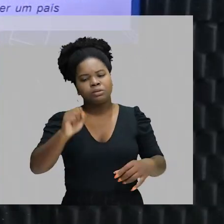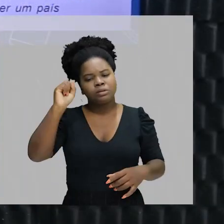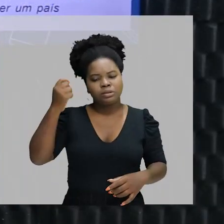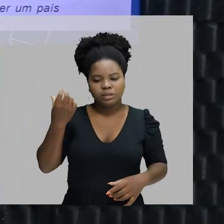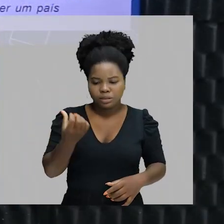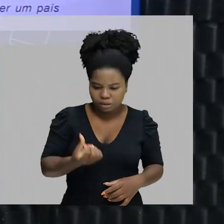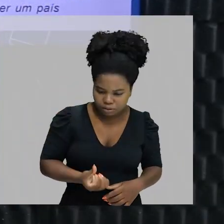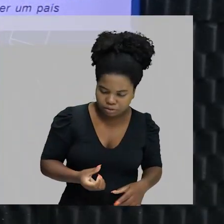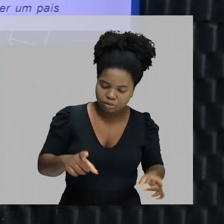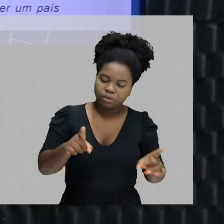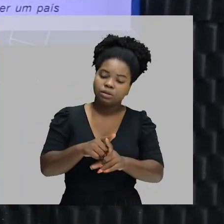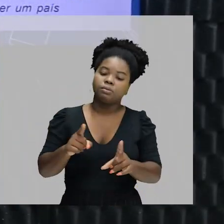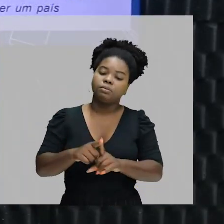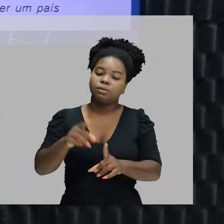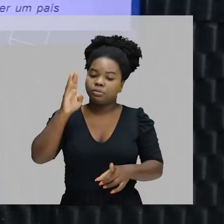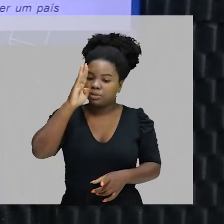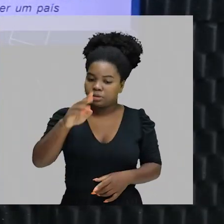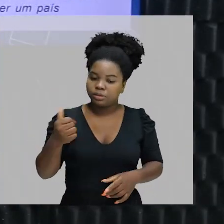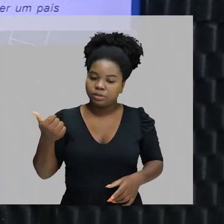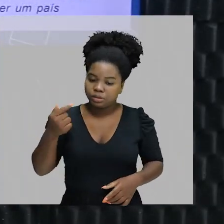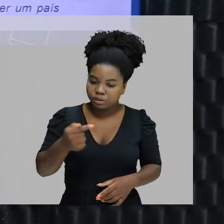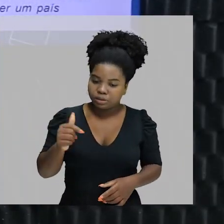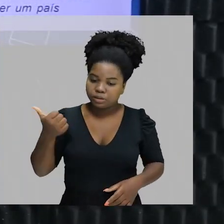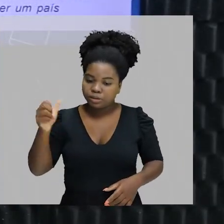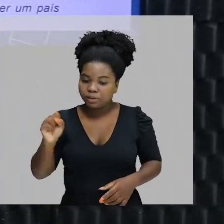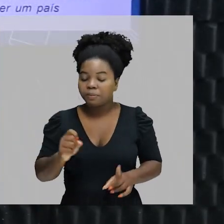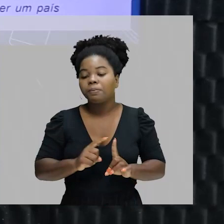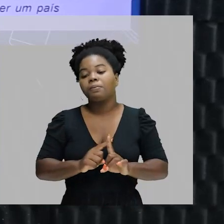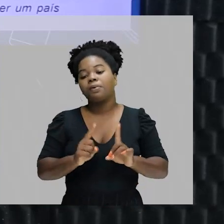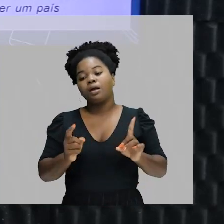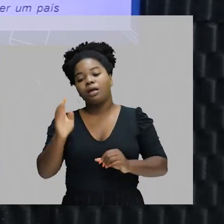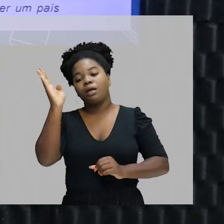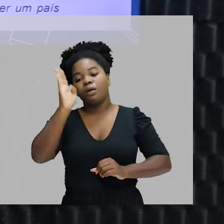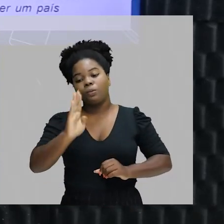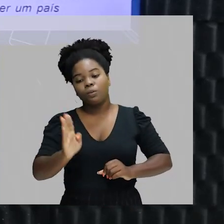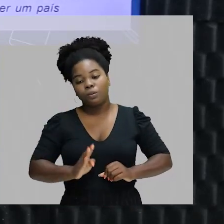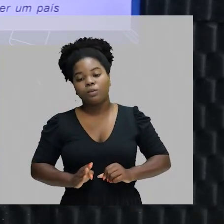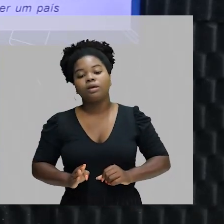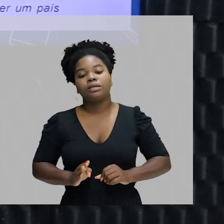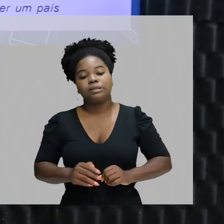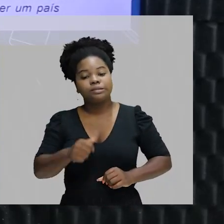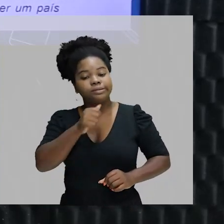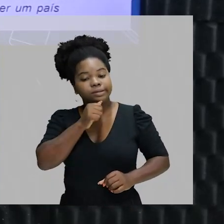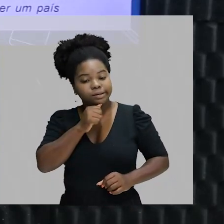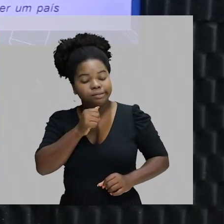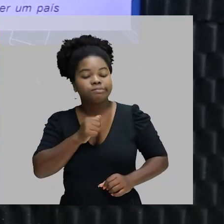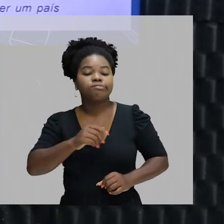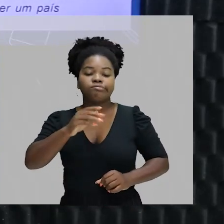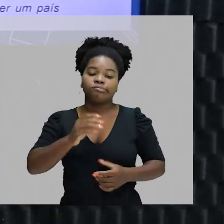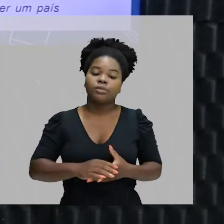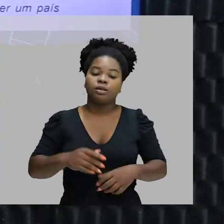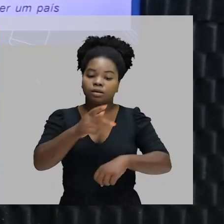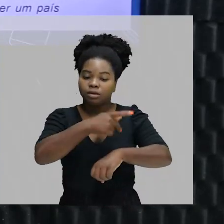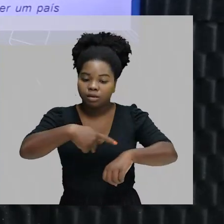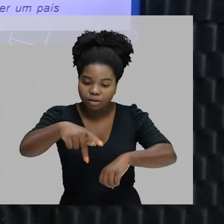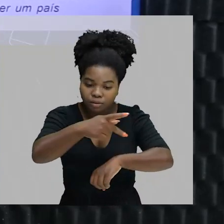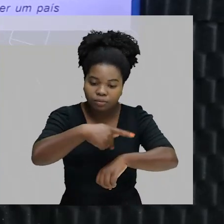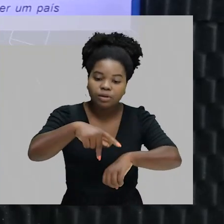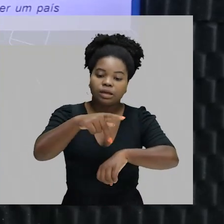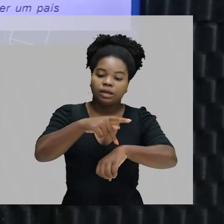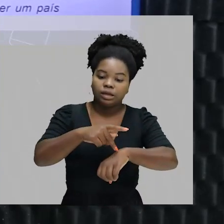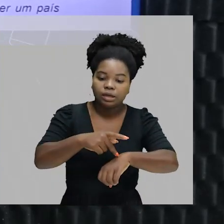XVI, como principalmente no século XVII, XVIII, só que o Brasil ele ainda será um país rural, ou seja, a maior parte da